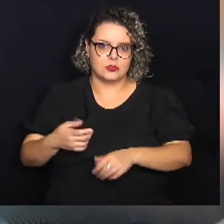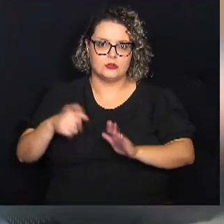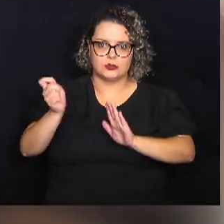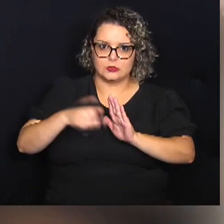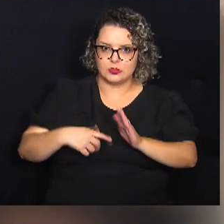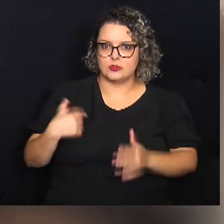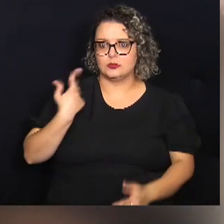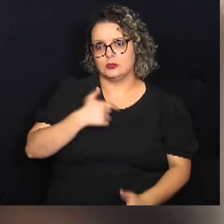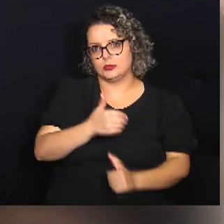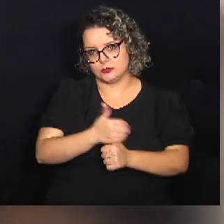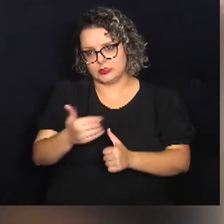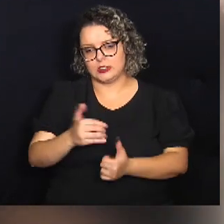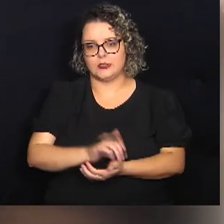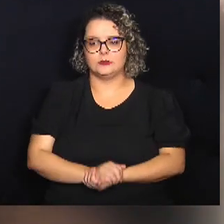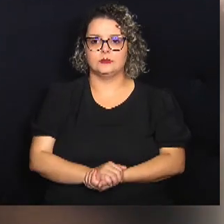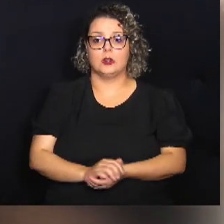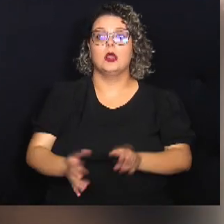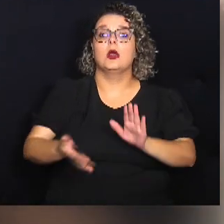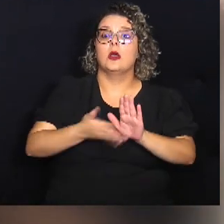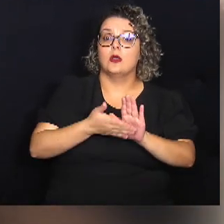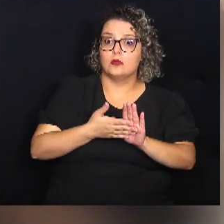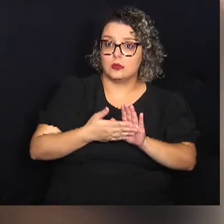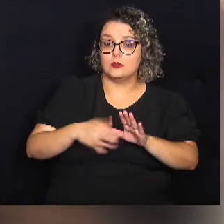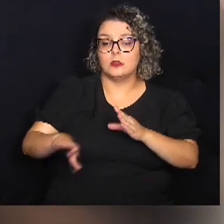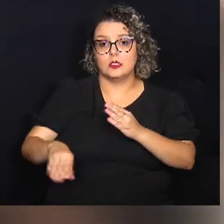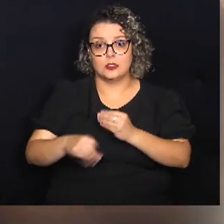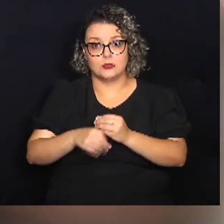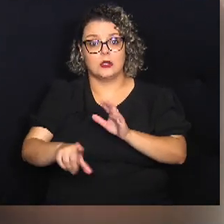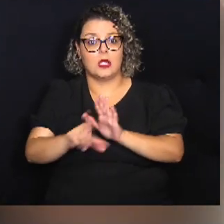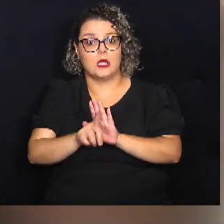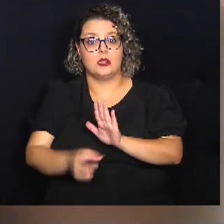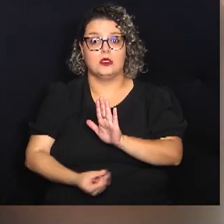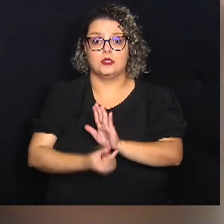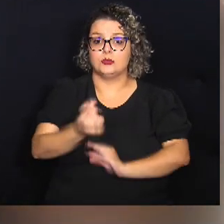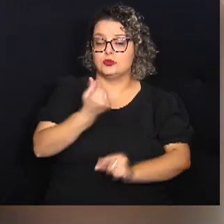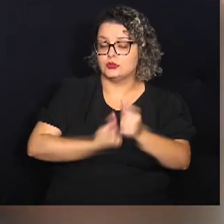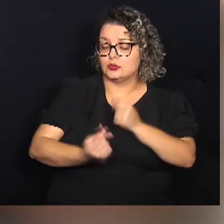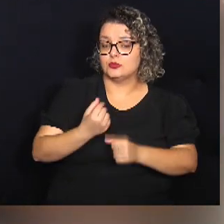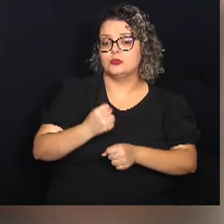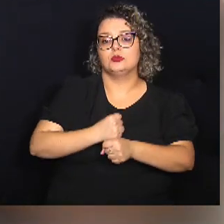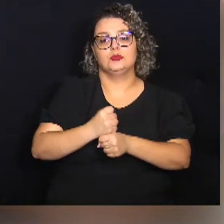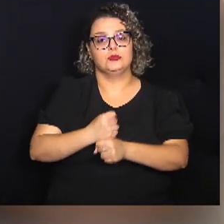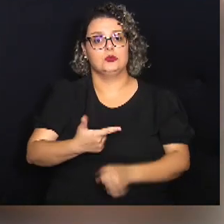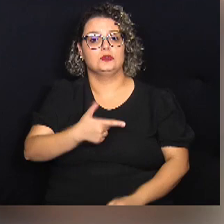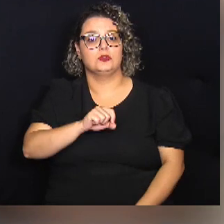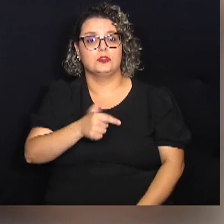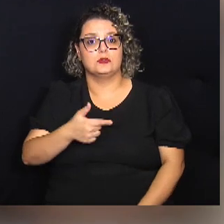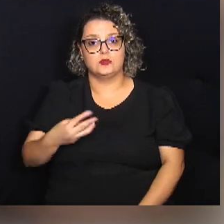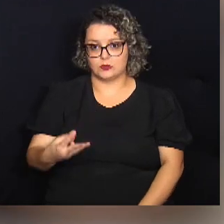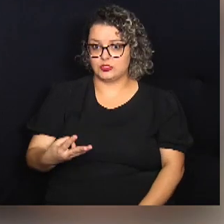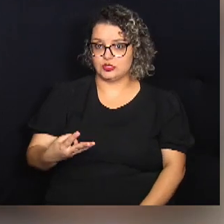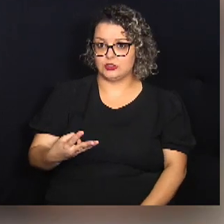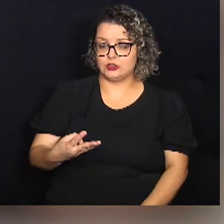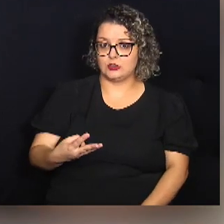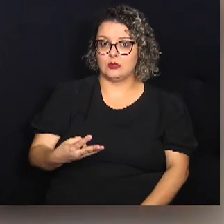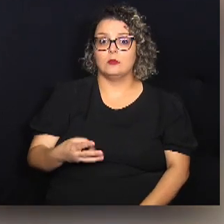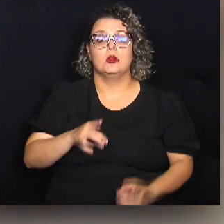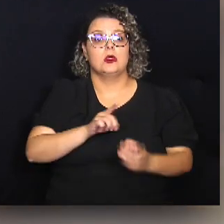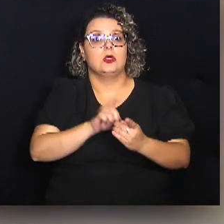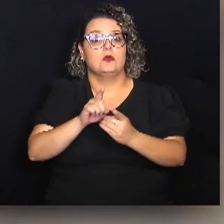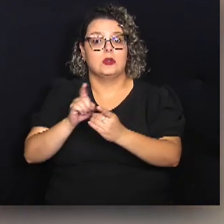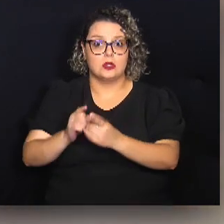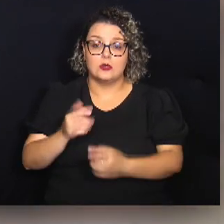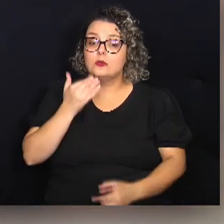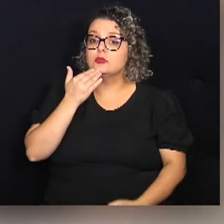nosso mandato. A proposta faz acréscimo à Lei de Diretrizes Orçamentárias de 2023 para contemplar uma